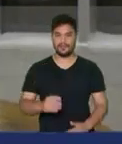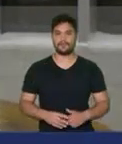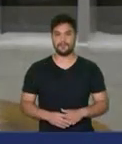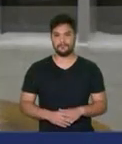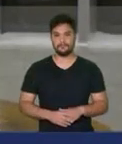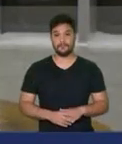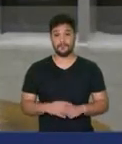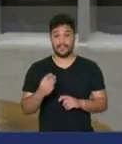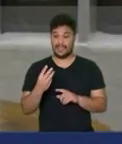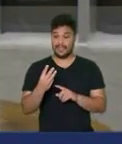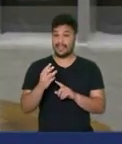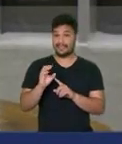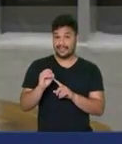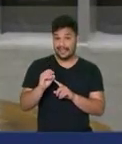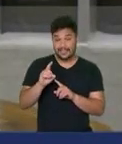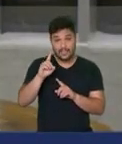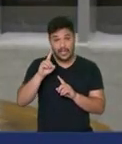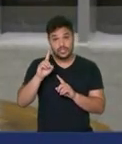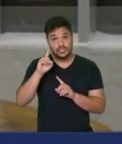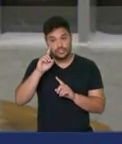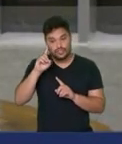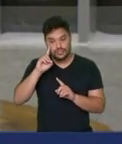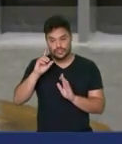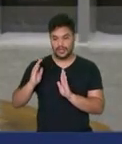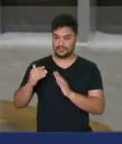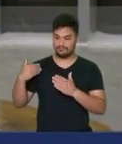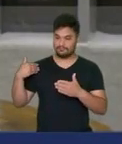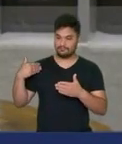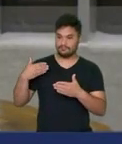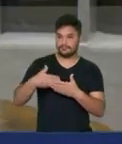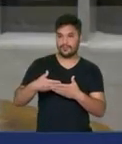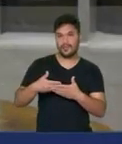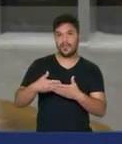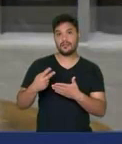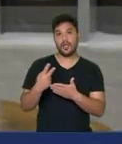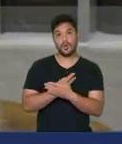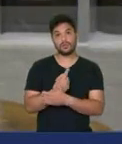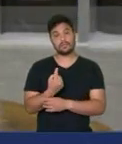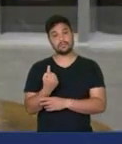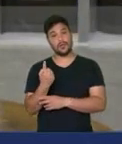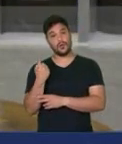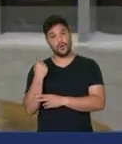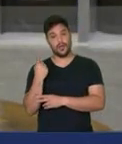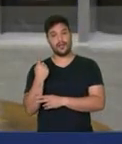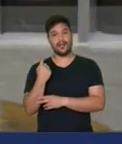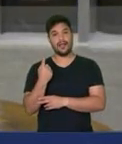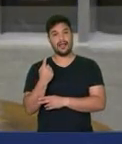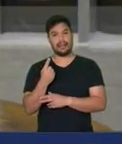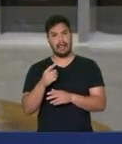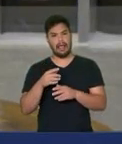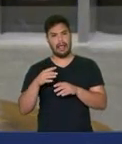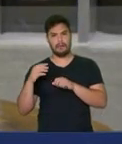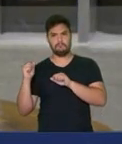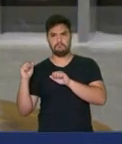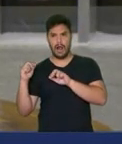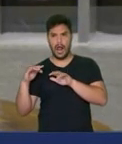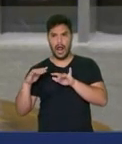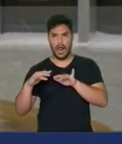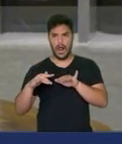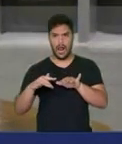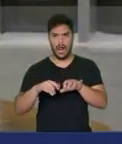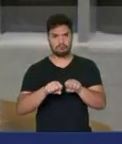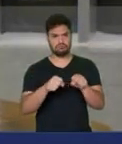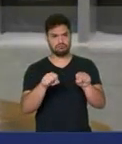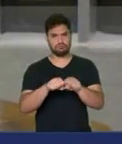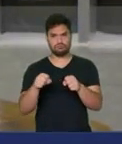30 dias do acontecimento da quebradeira geral dos três poderes aqui em Brasília, ou seja, da